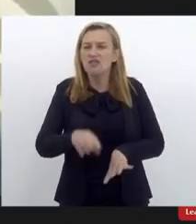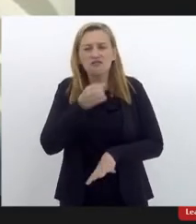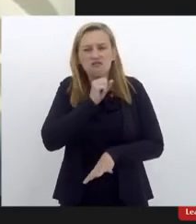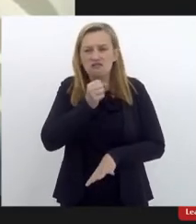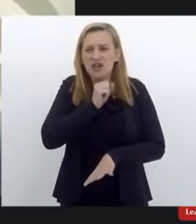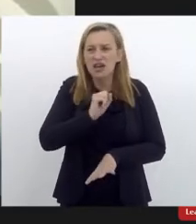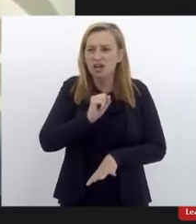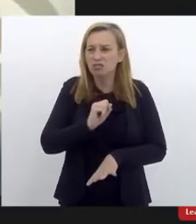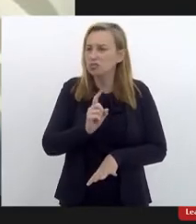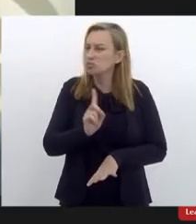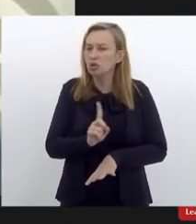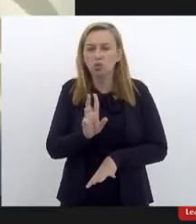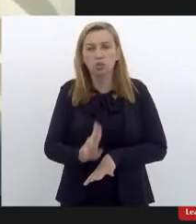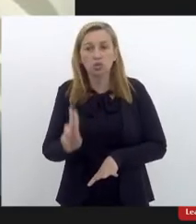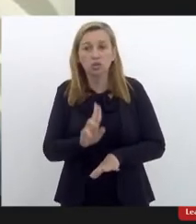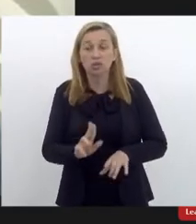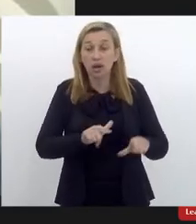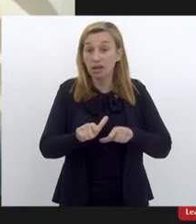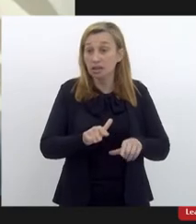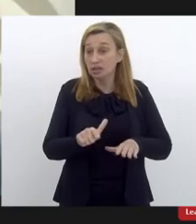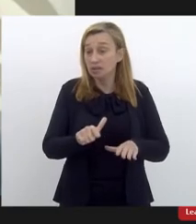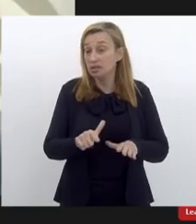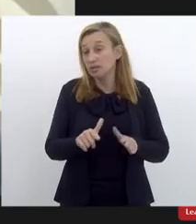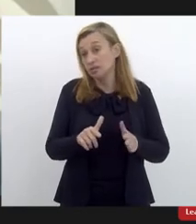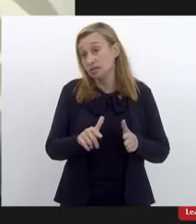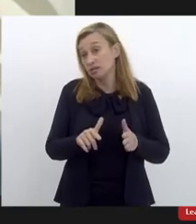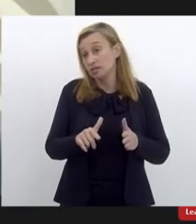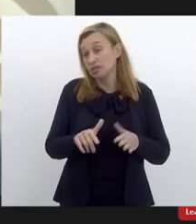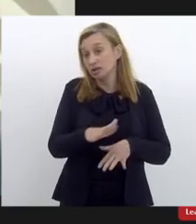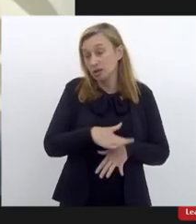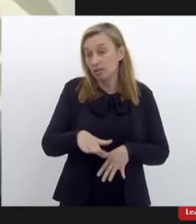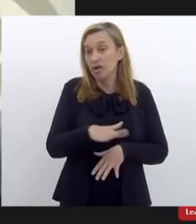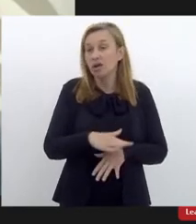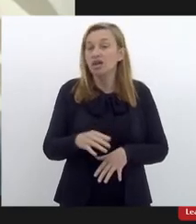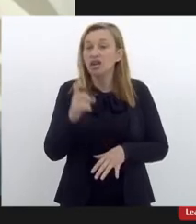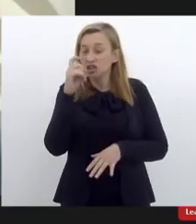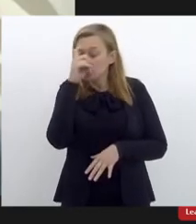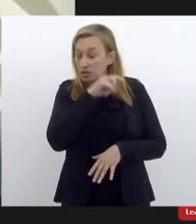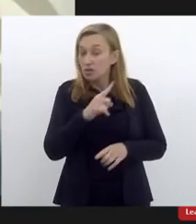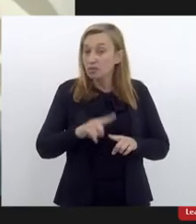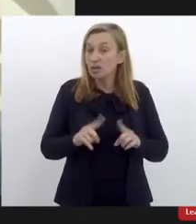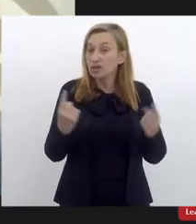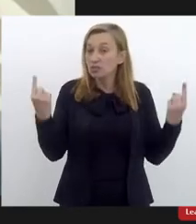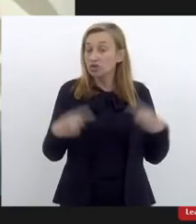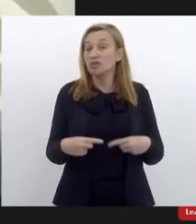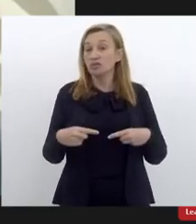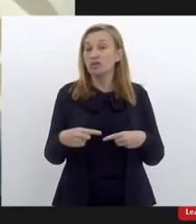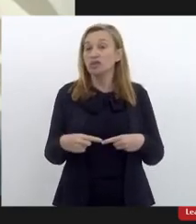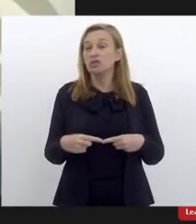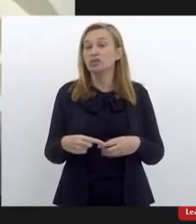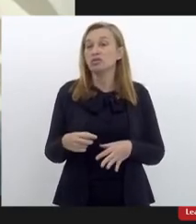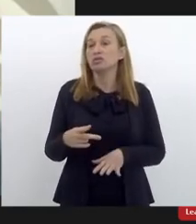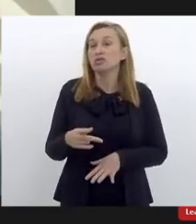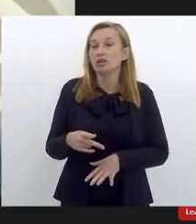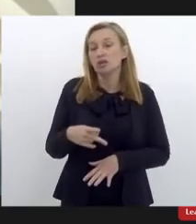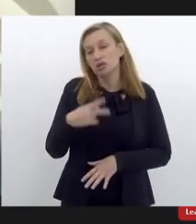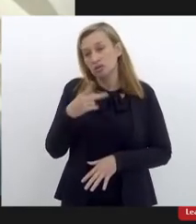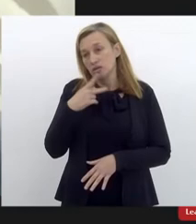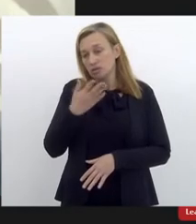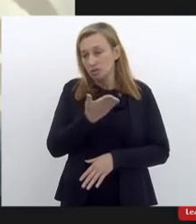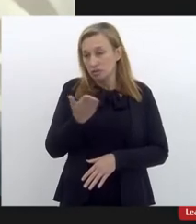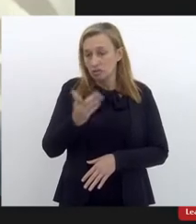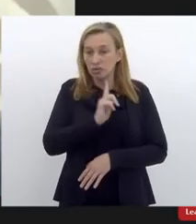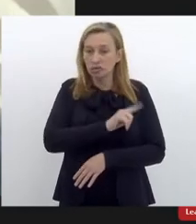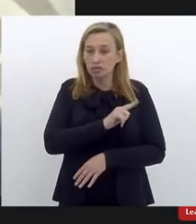de trabalho. É um problema antigo, mas é um desafio ainda para que estou passando aqui para a gestão